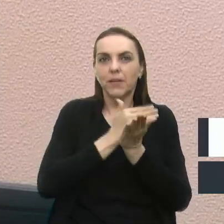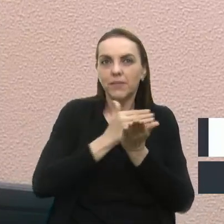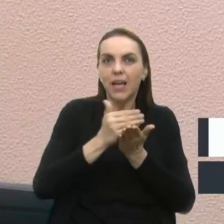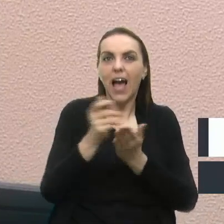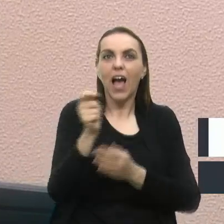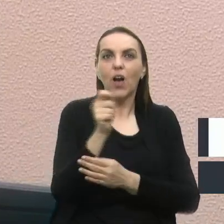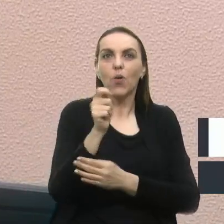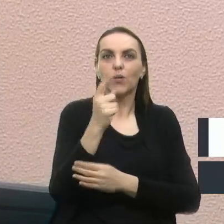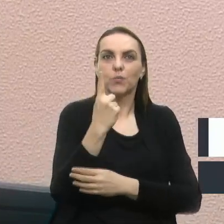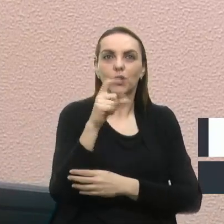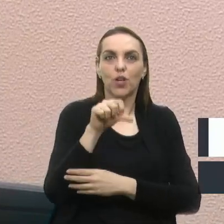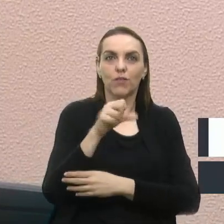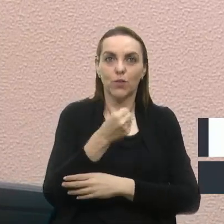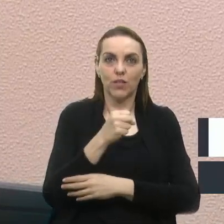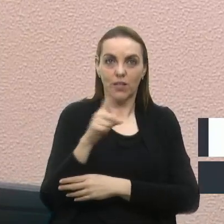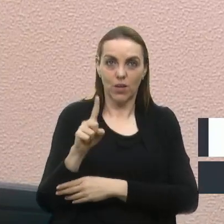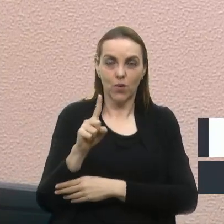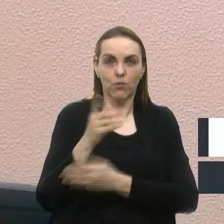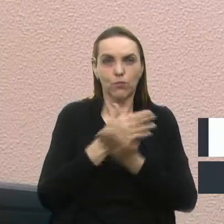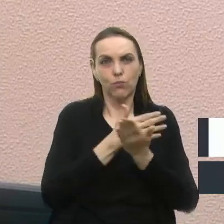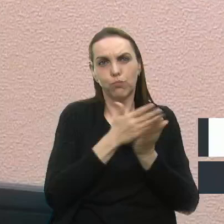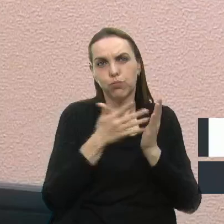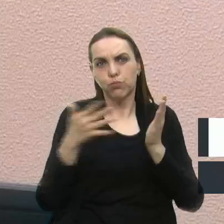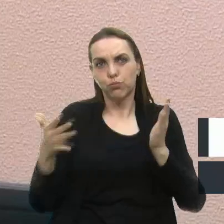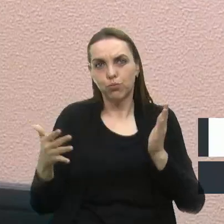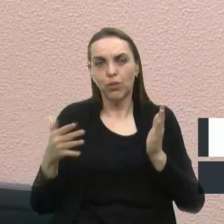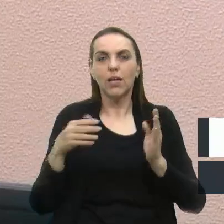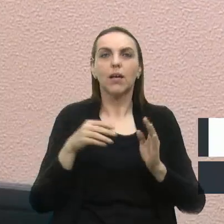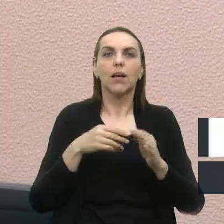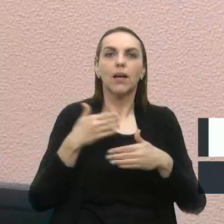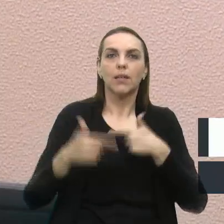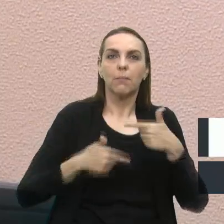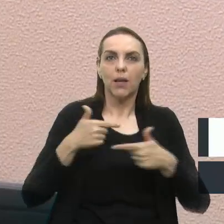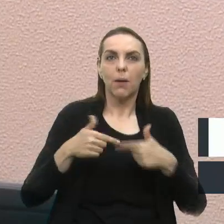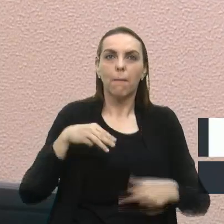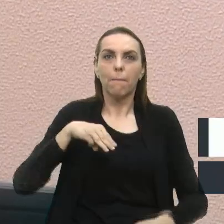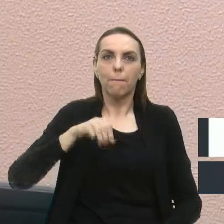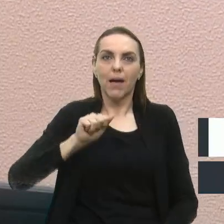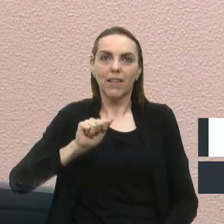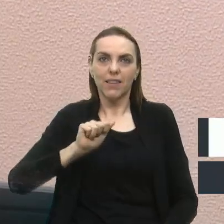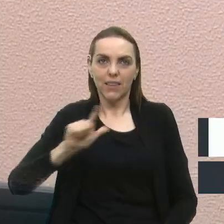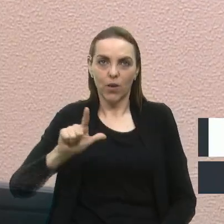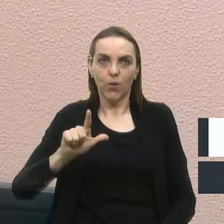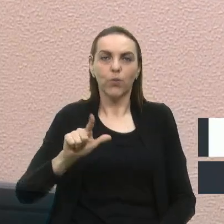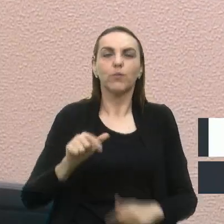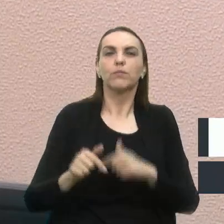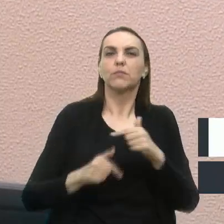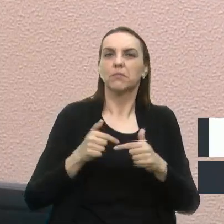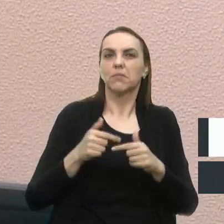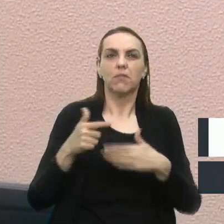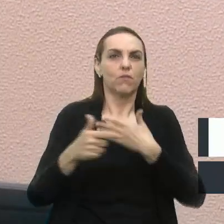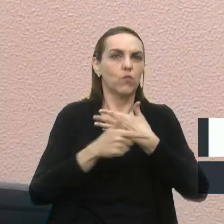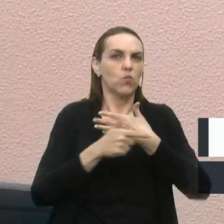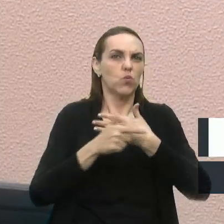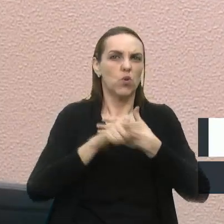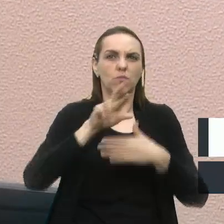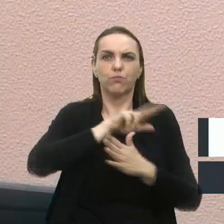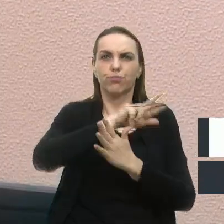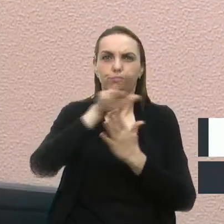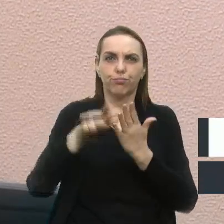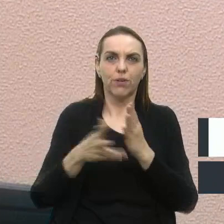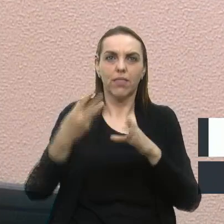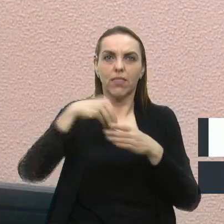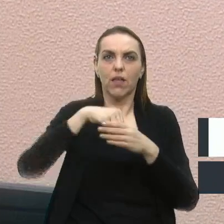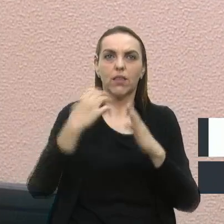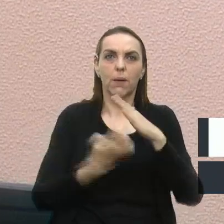sua trajetória de sucesso na Madal S.A., desempenhando diversas funções dentro da empresa, tendo